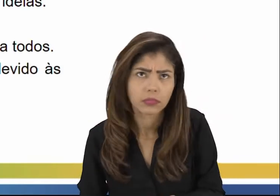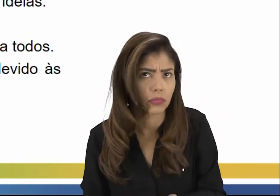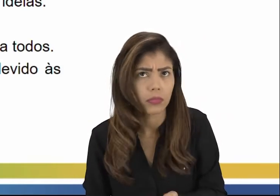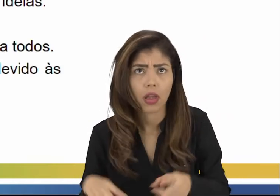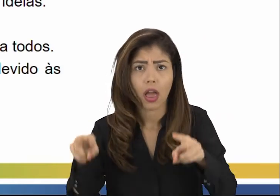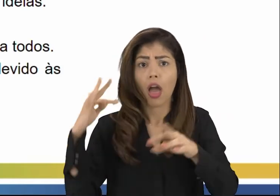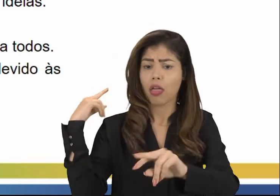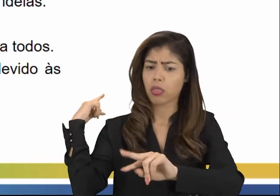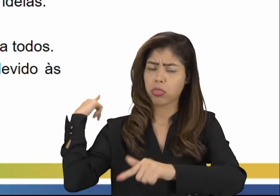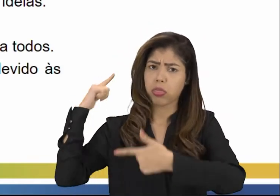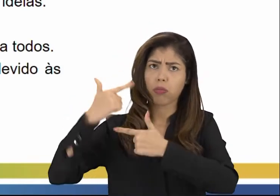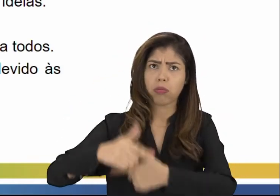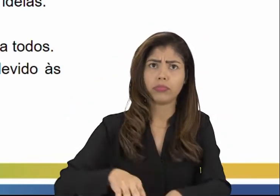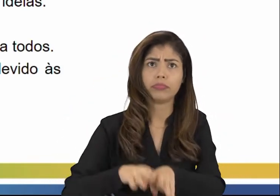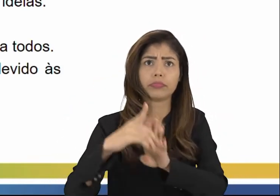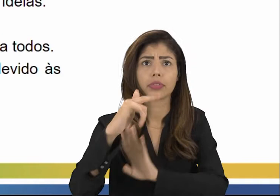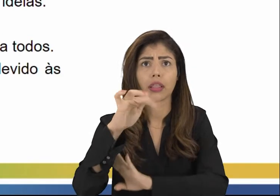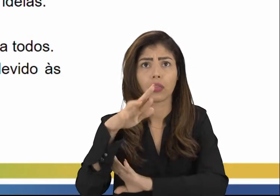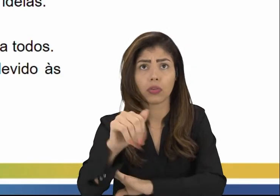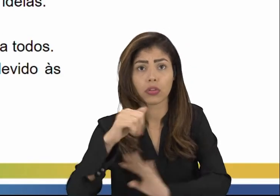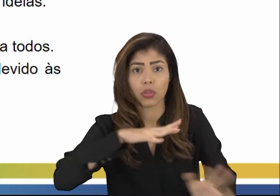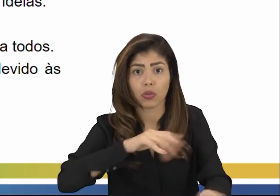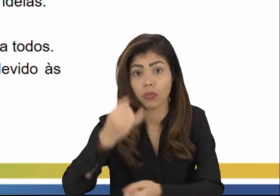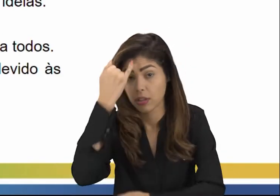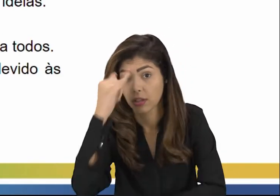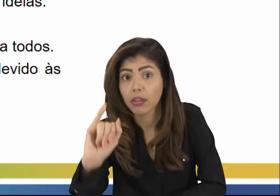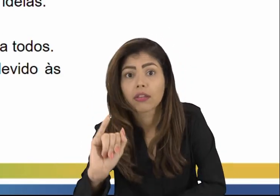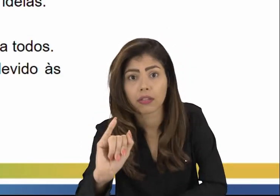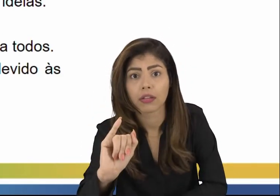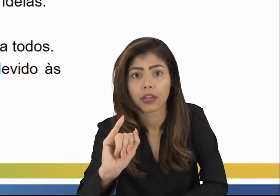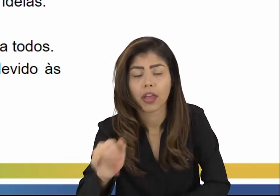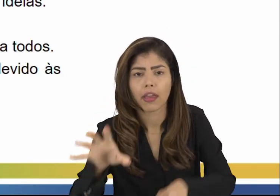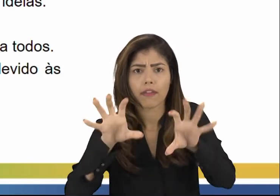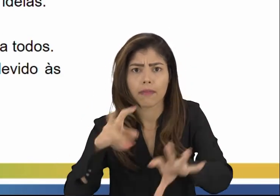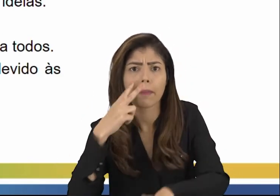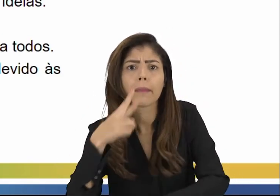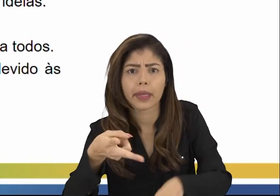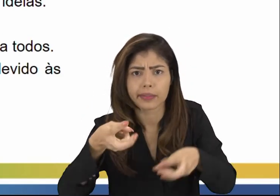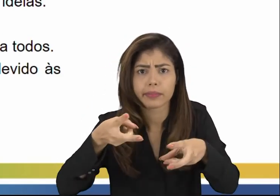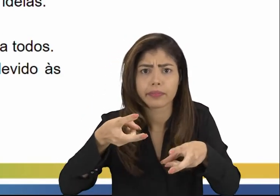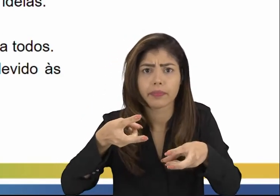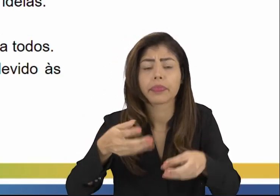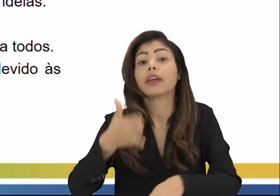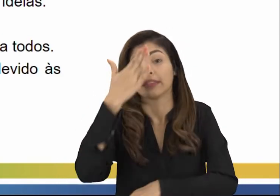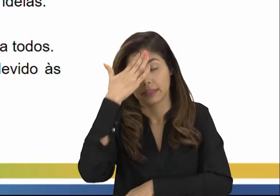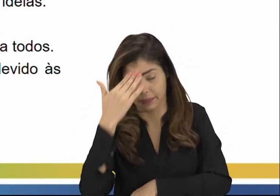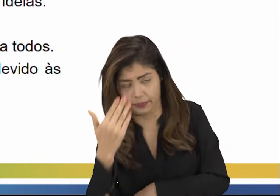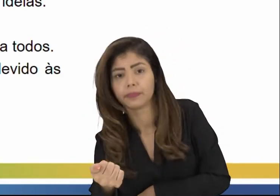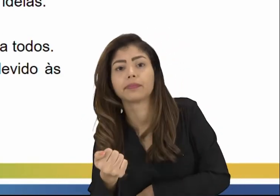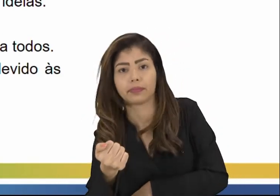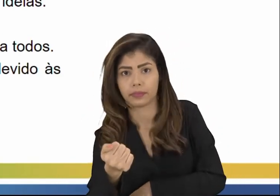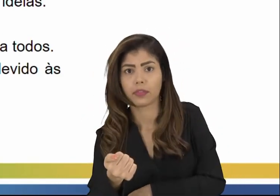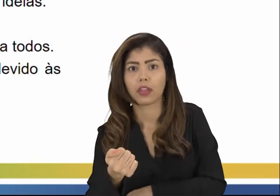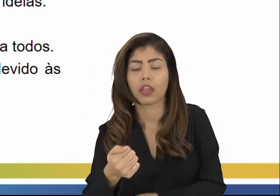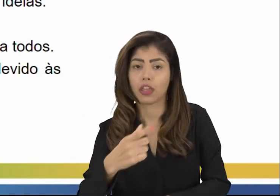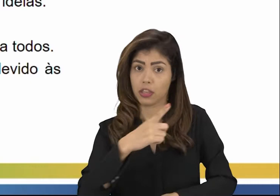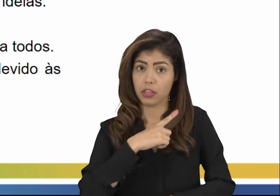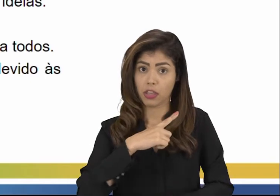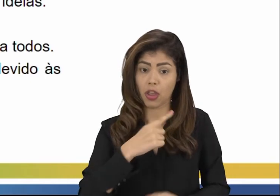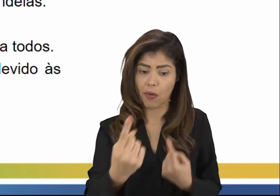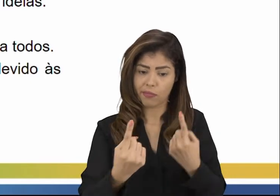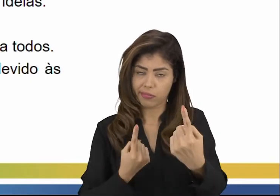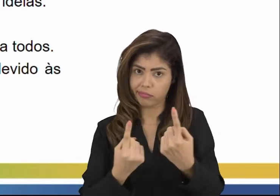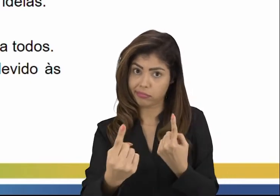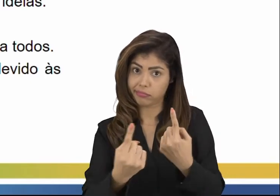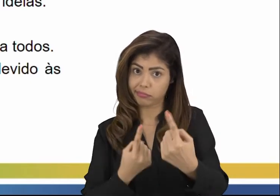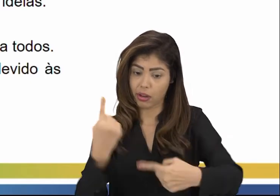com a teoria platônica do mundo das ideias. Então, veja bem, nós sabemos que havia uma divergência,